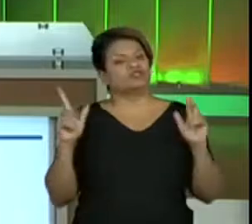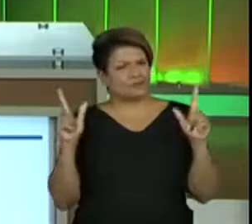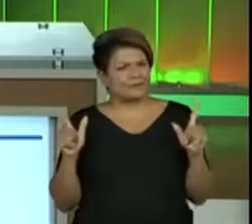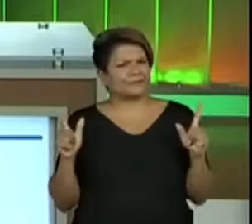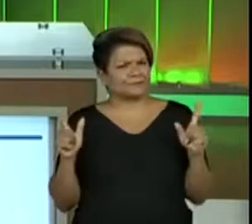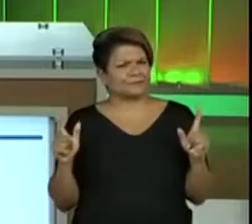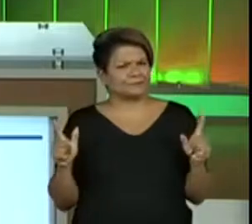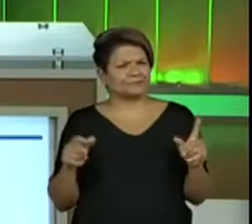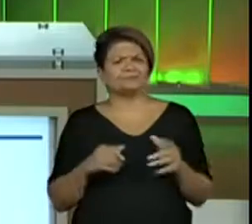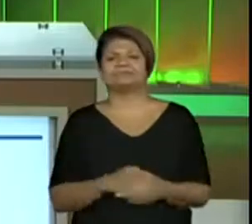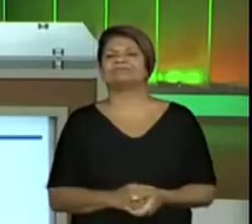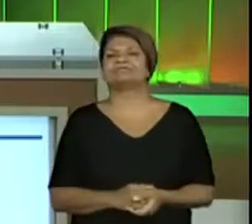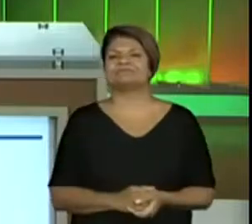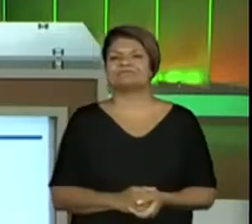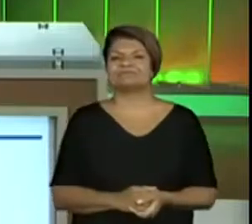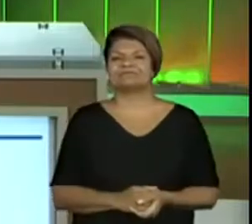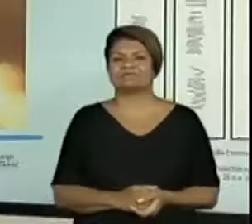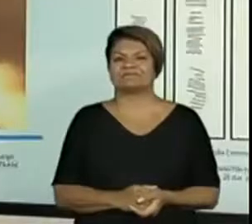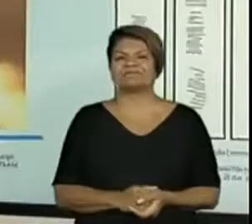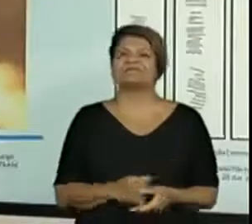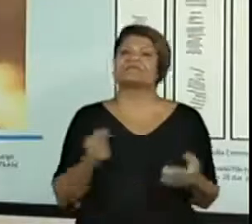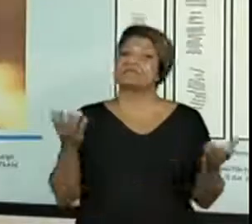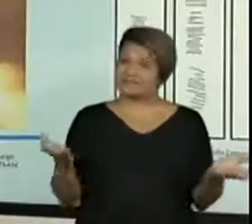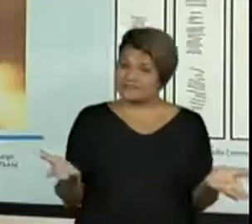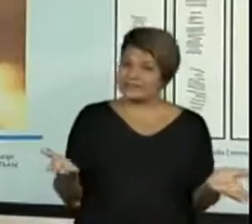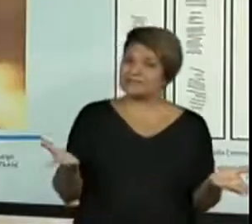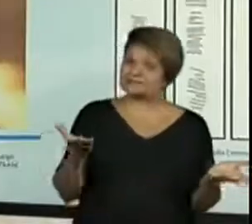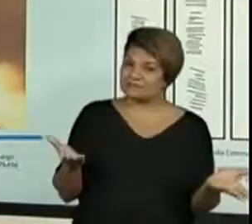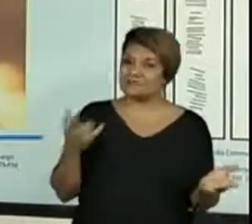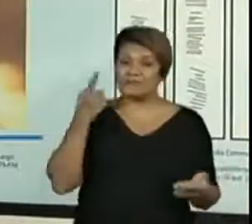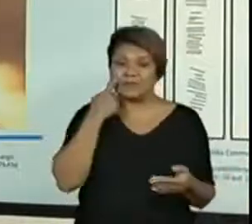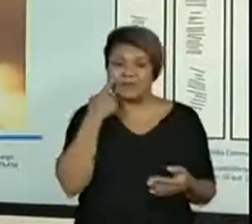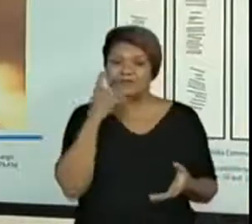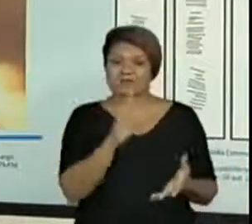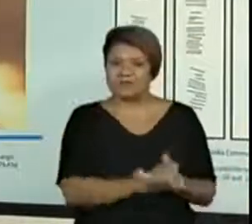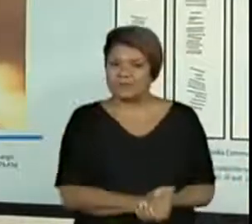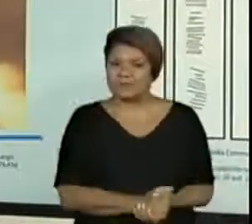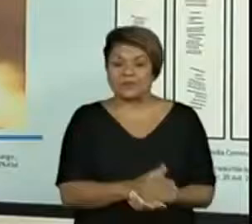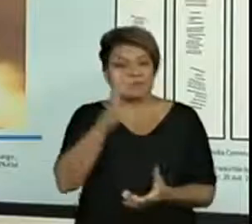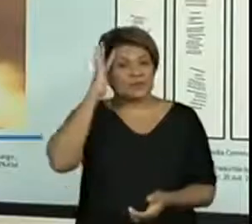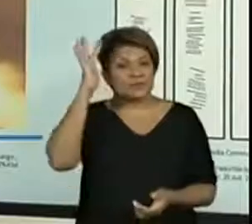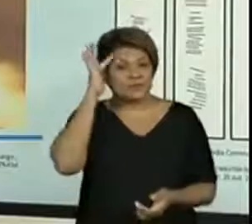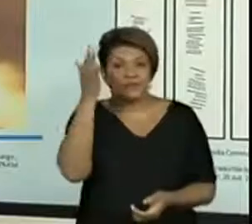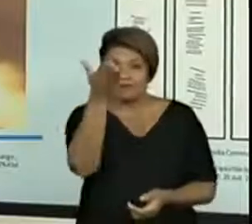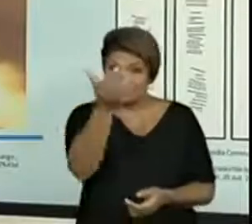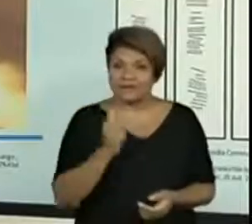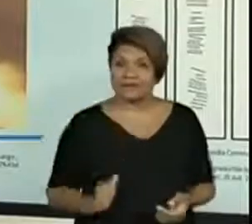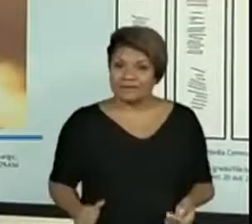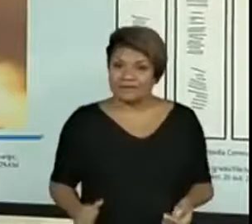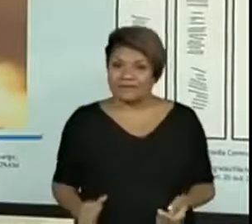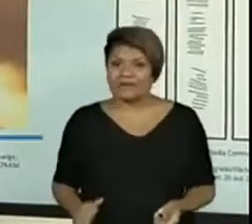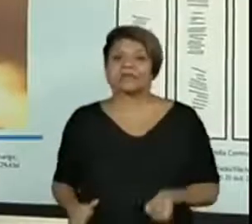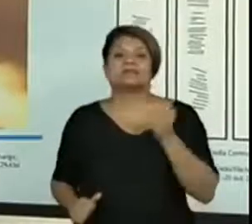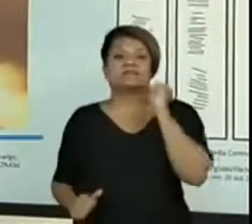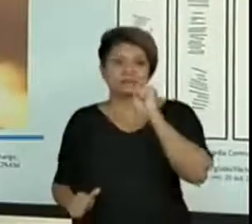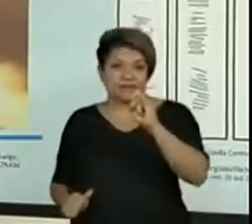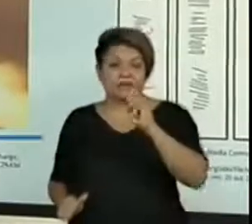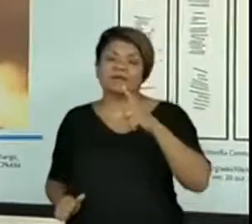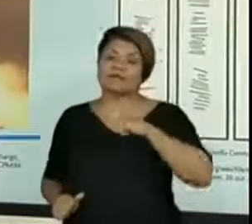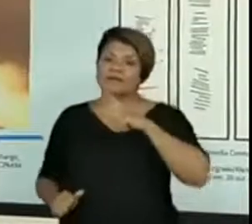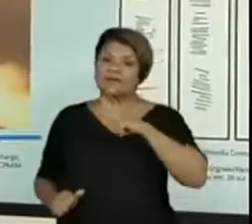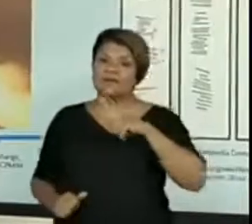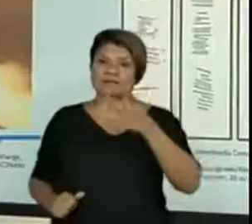é? Sim, vejam só, imaginem vocês aí, se tivéssemos